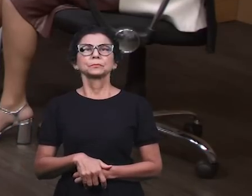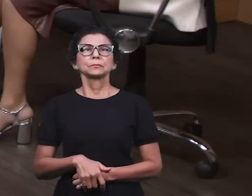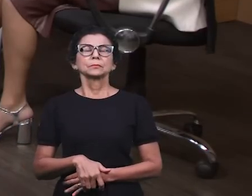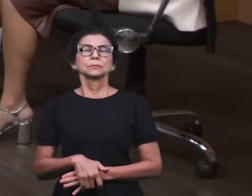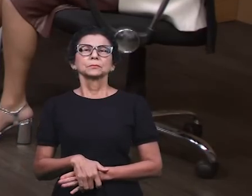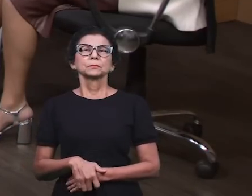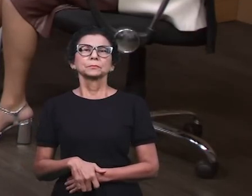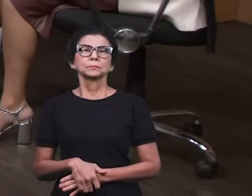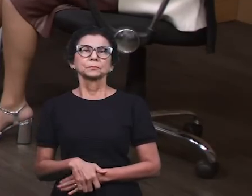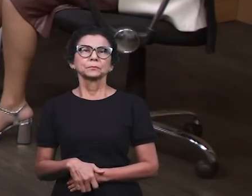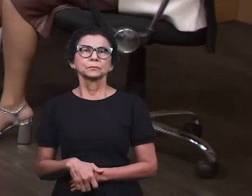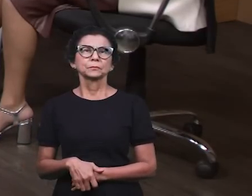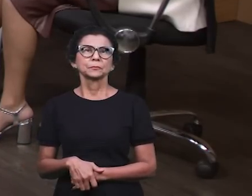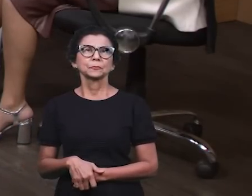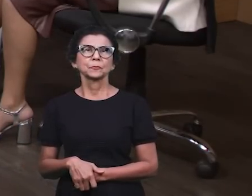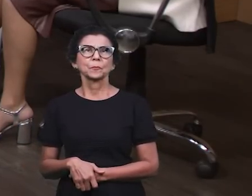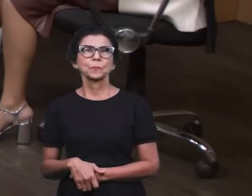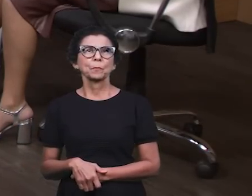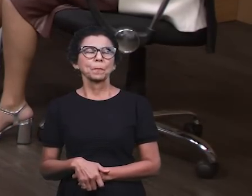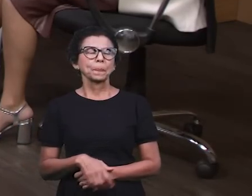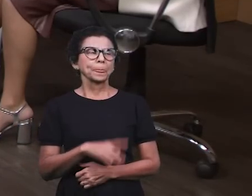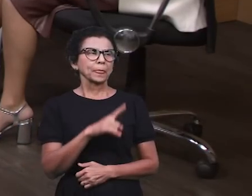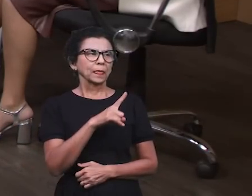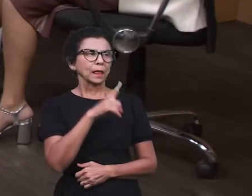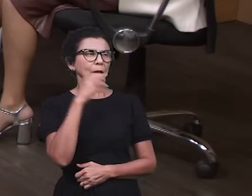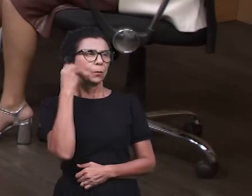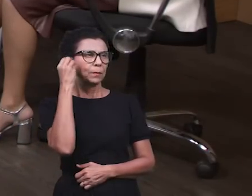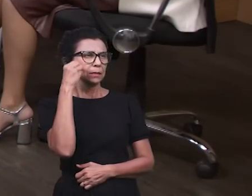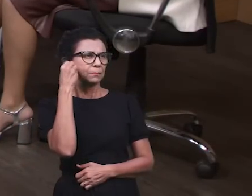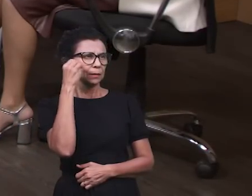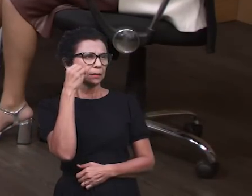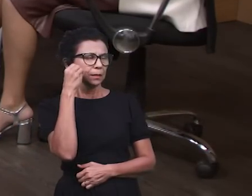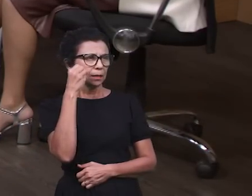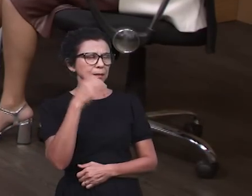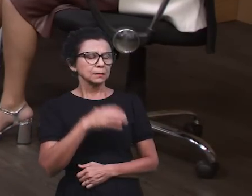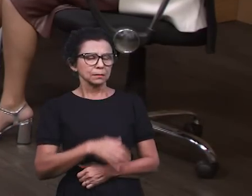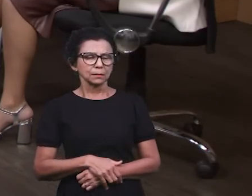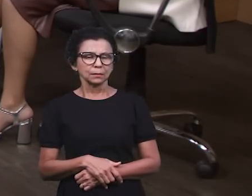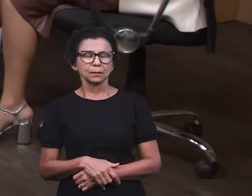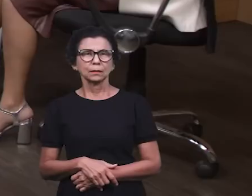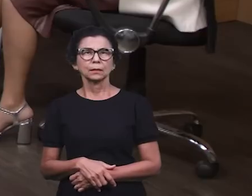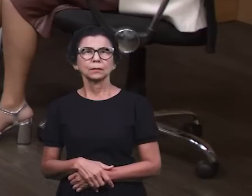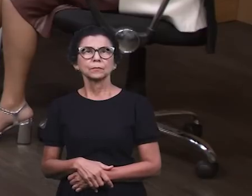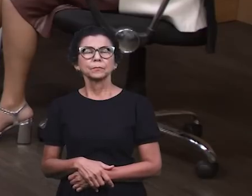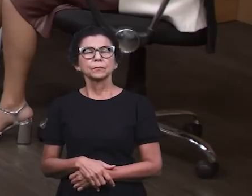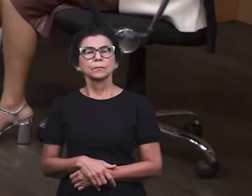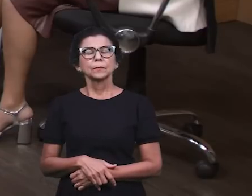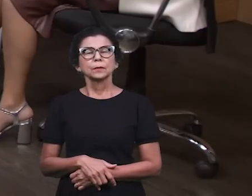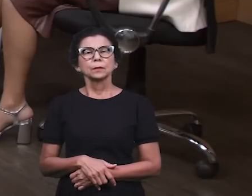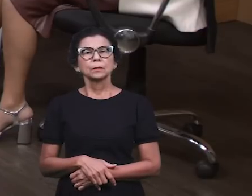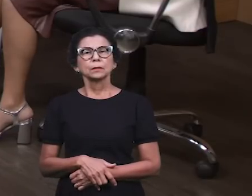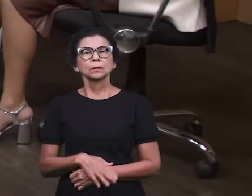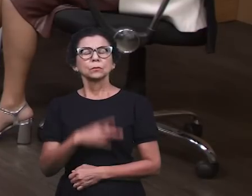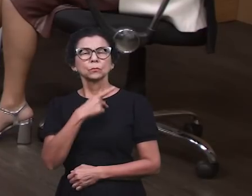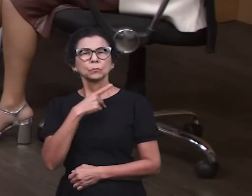uma experiência. Eu não conheci essa irmã, eu vi essa experiência de um pastor em Belo Horizonte.